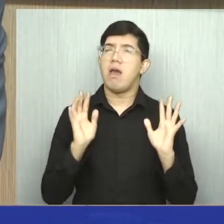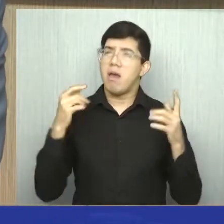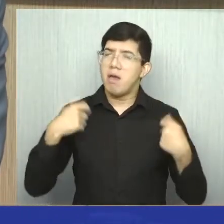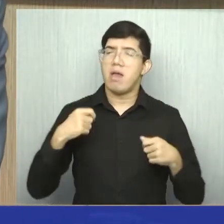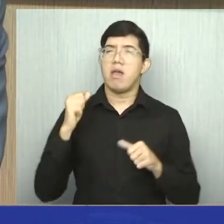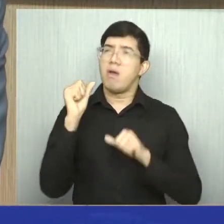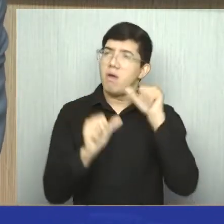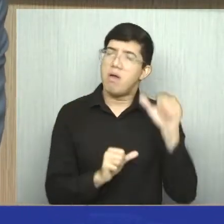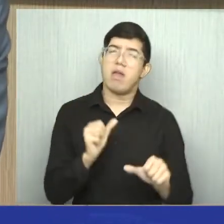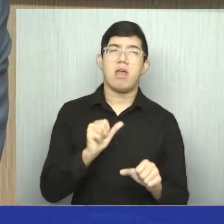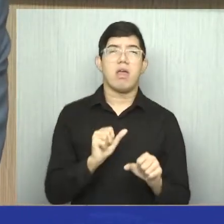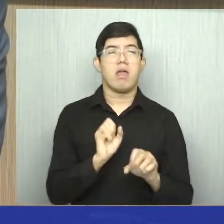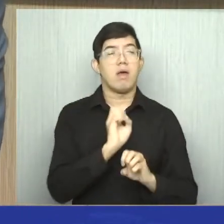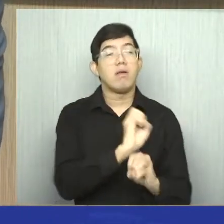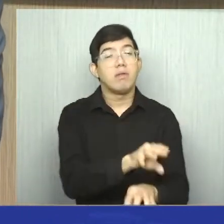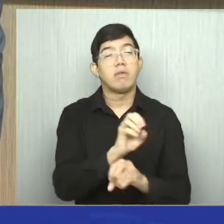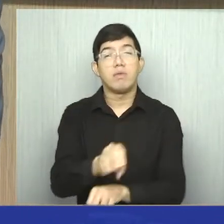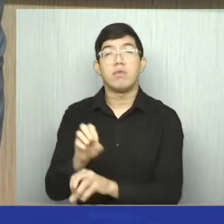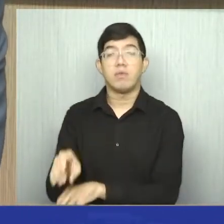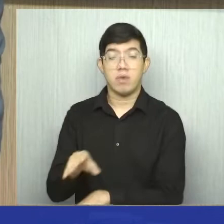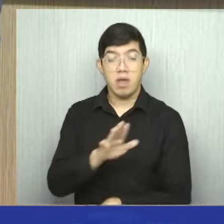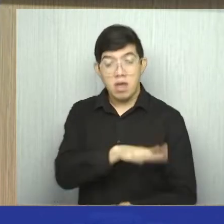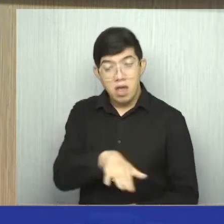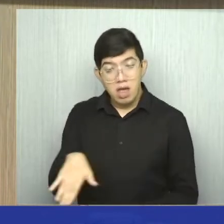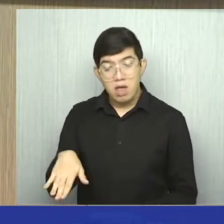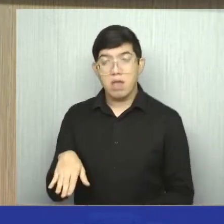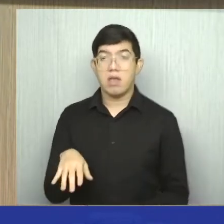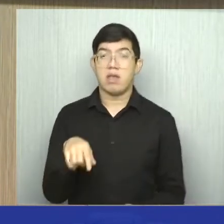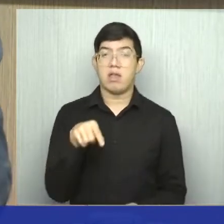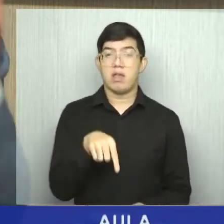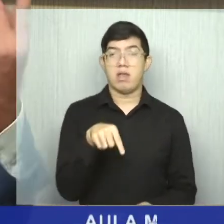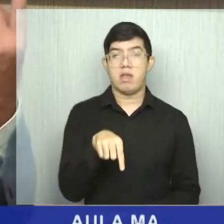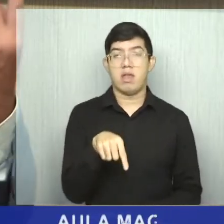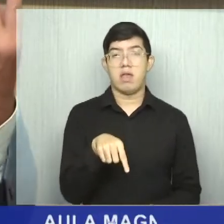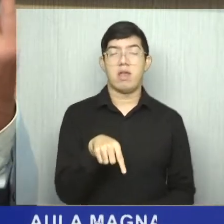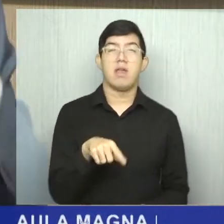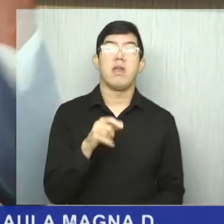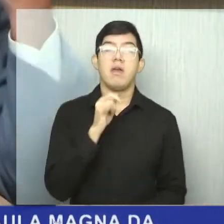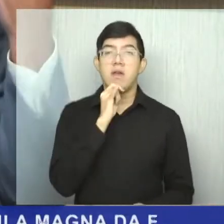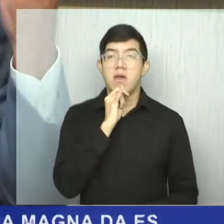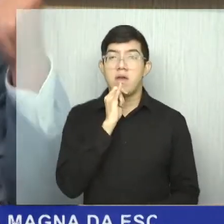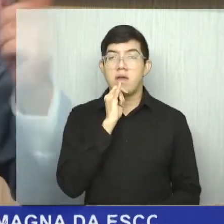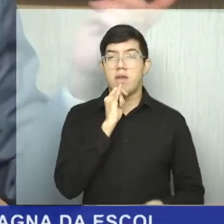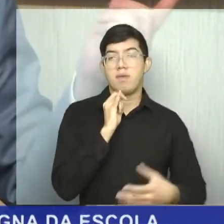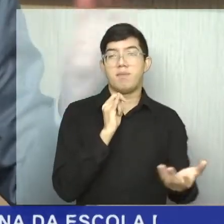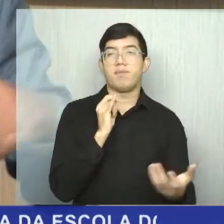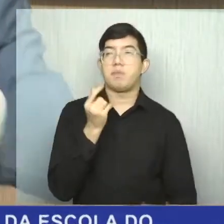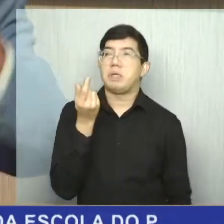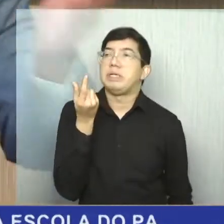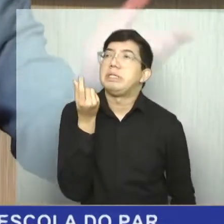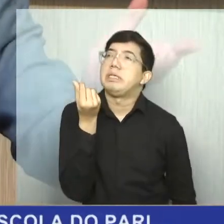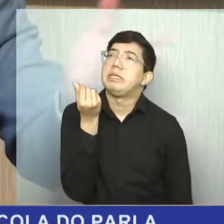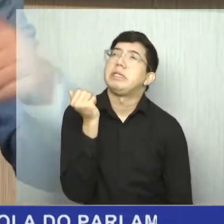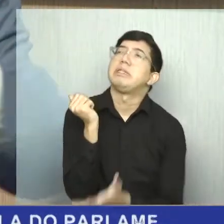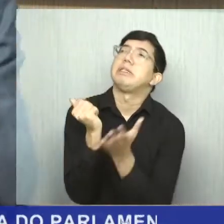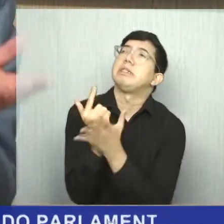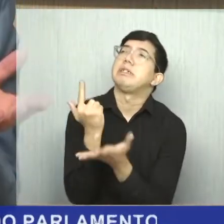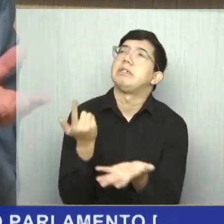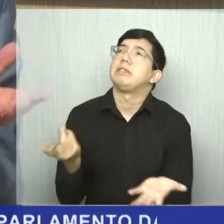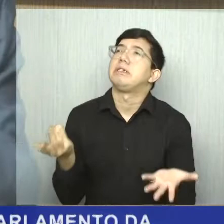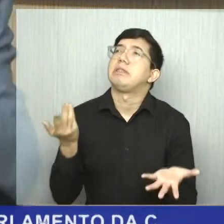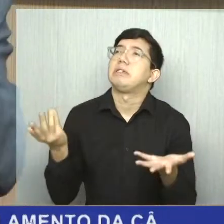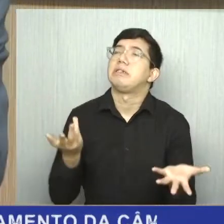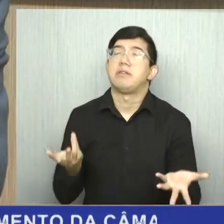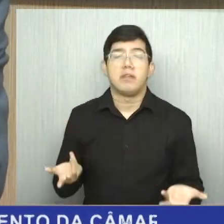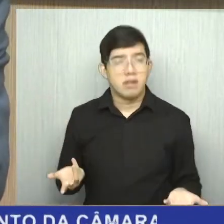nossas crianças que o ato de consumo não deve responder a só uma pergunta como é hoje. Quanto custa? Então, hoje, todos nós apertados